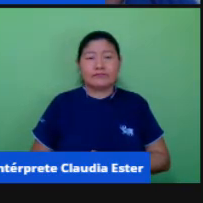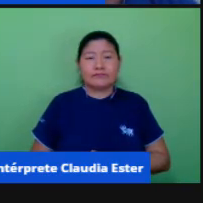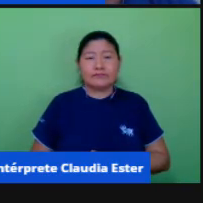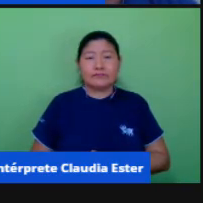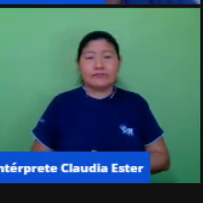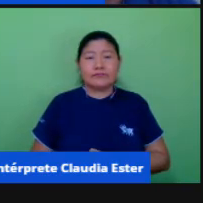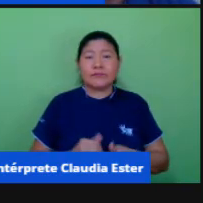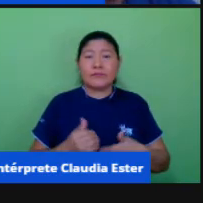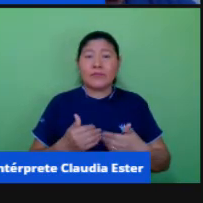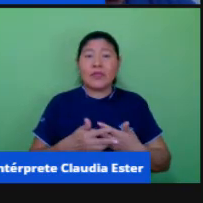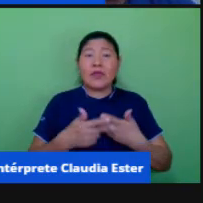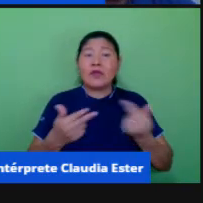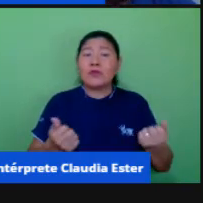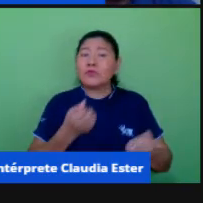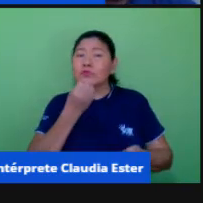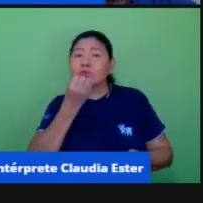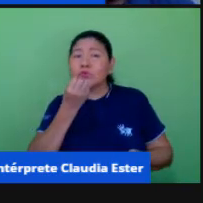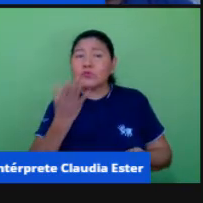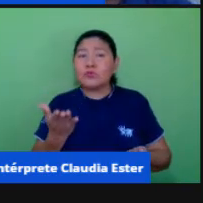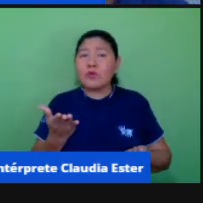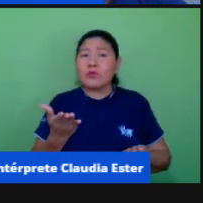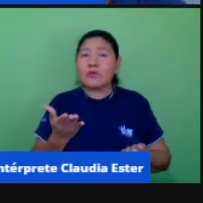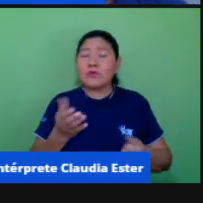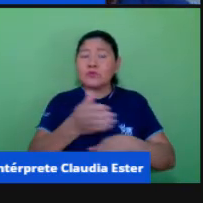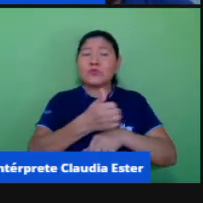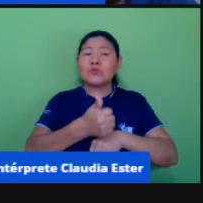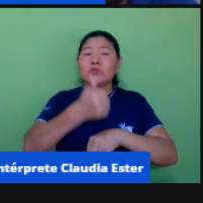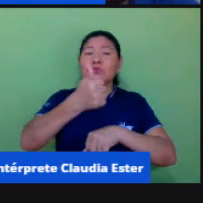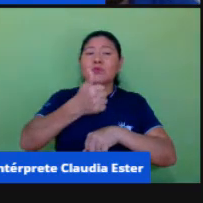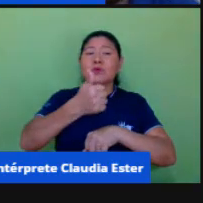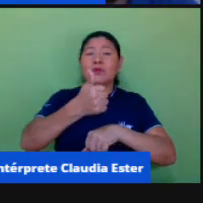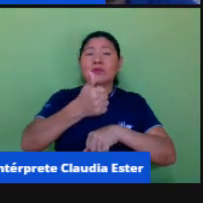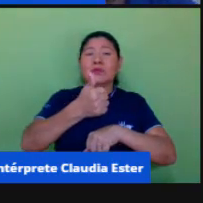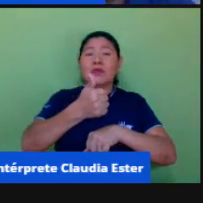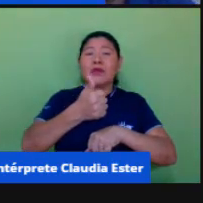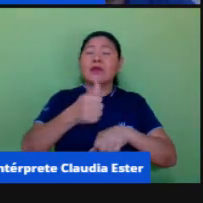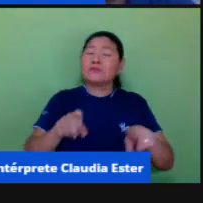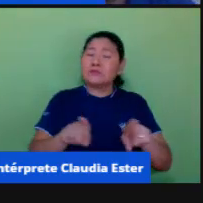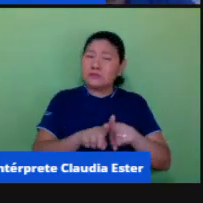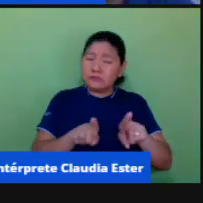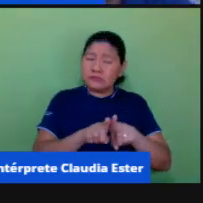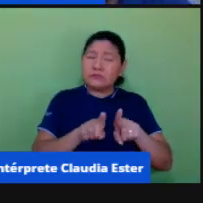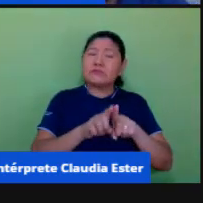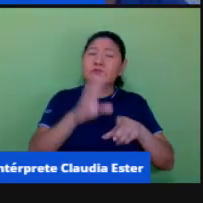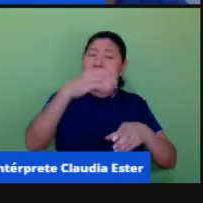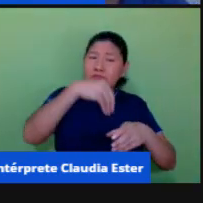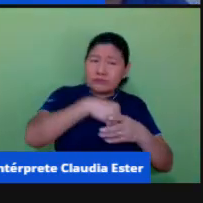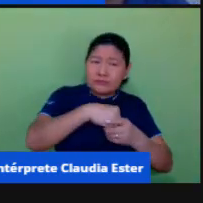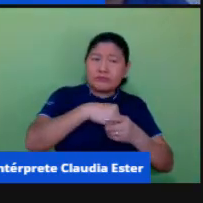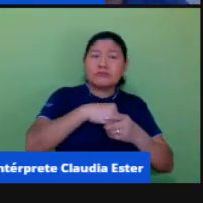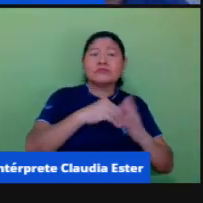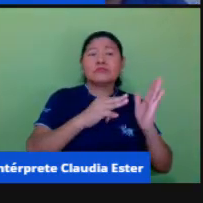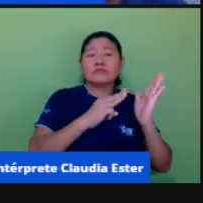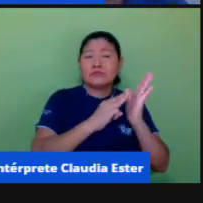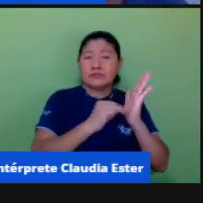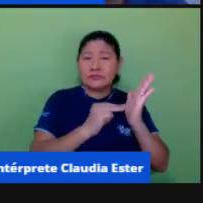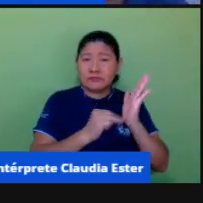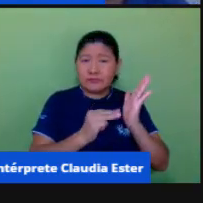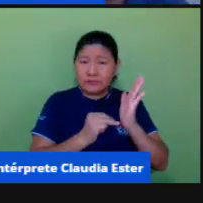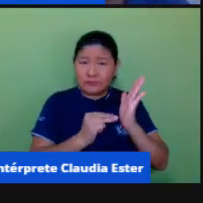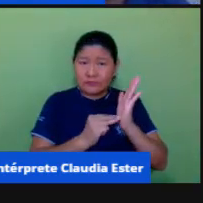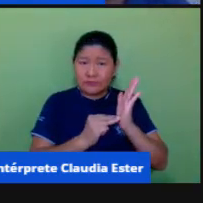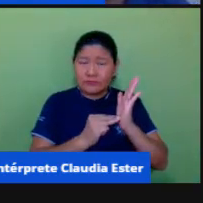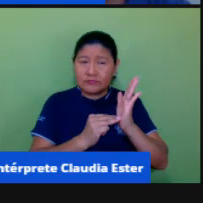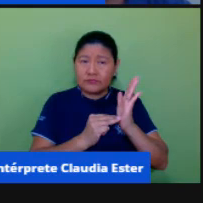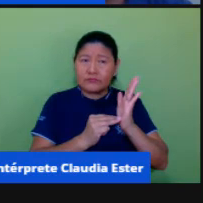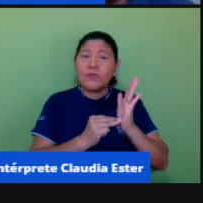Os benefícios, nós falamos dos impasses, mas nós também temos os benefícios das metodologias ativas, né? A autonomia, de novo, você vê que é uma